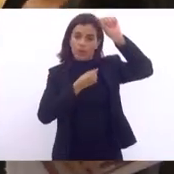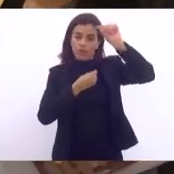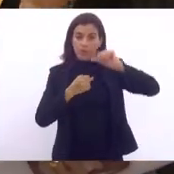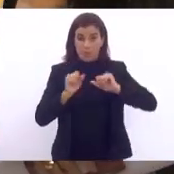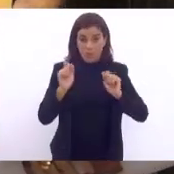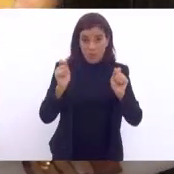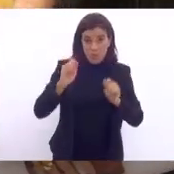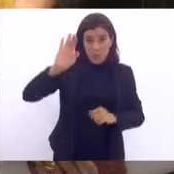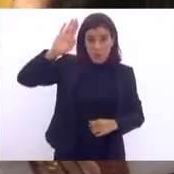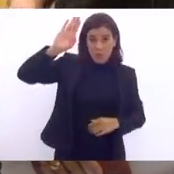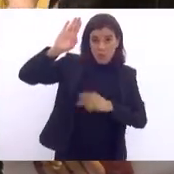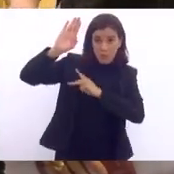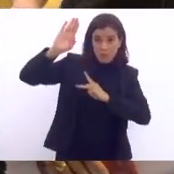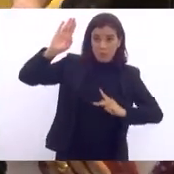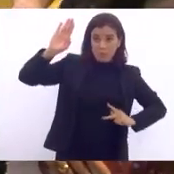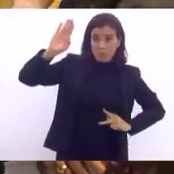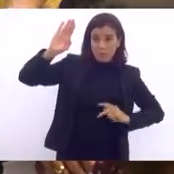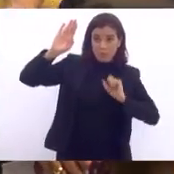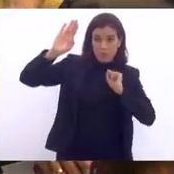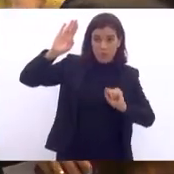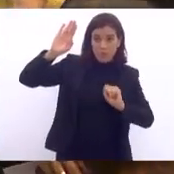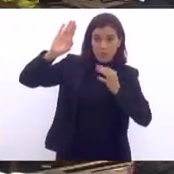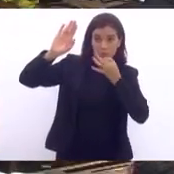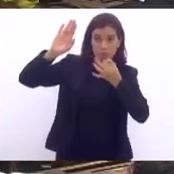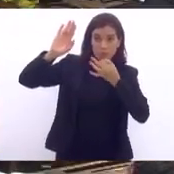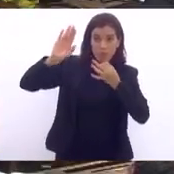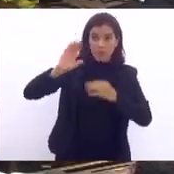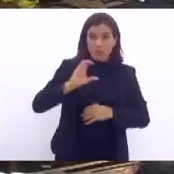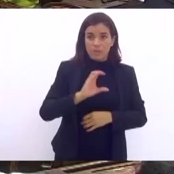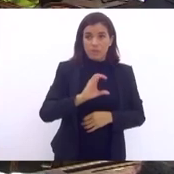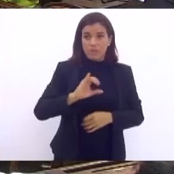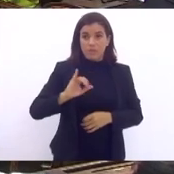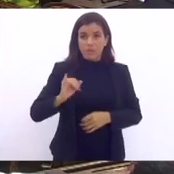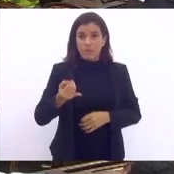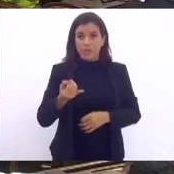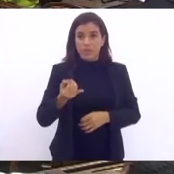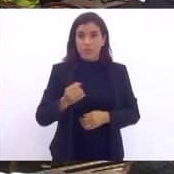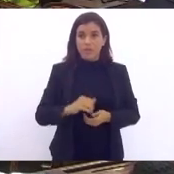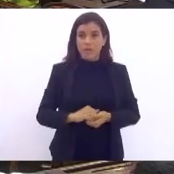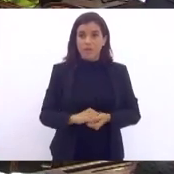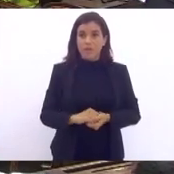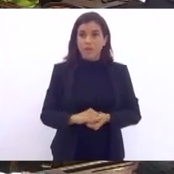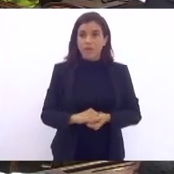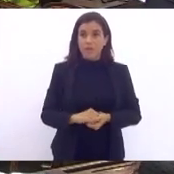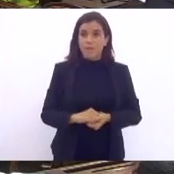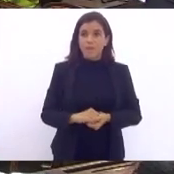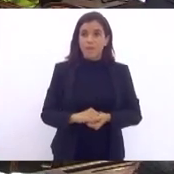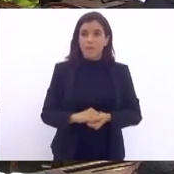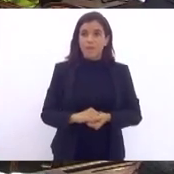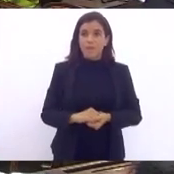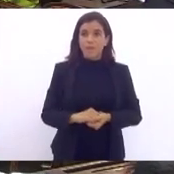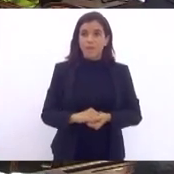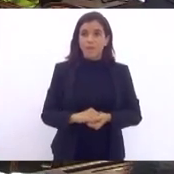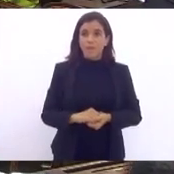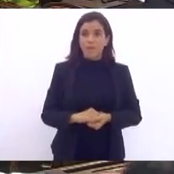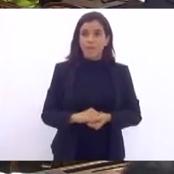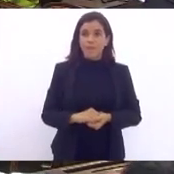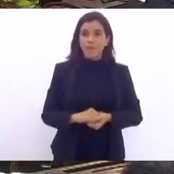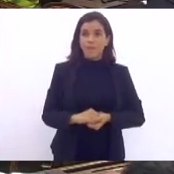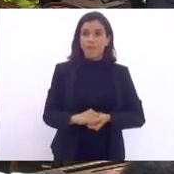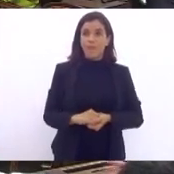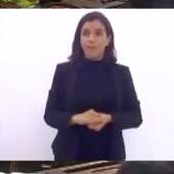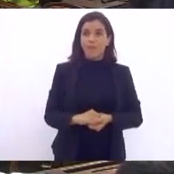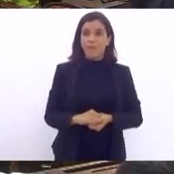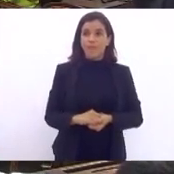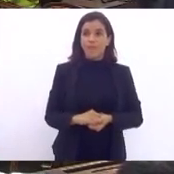CCJ? Na realidade, tem que aceitar o que... Tem um aspecto aqui... Chico, fecha o microfone, por